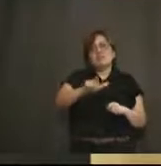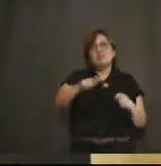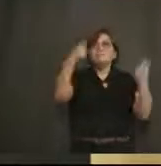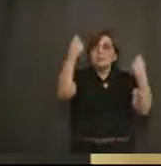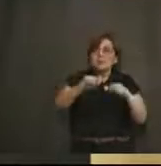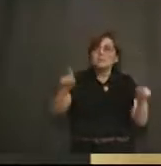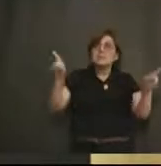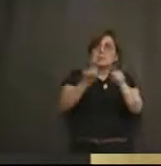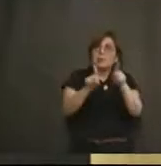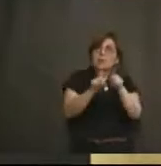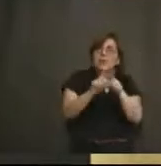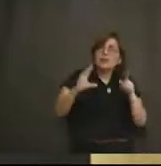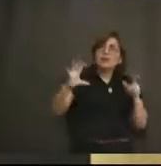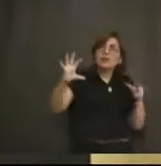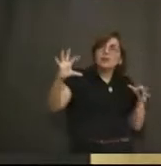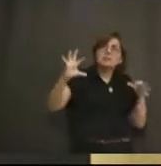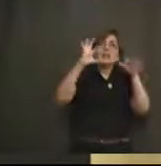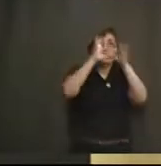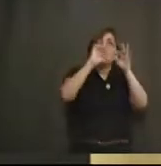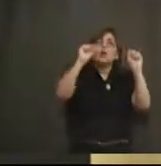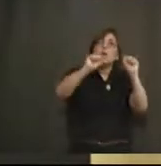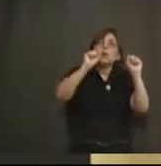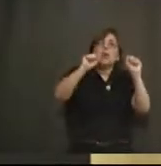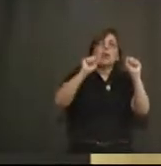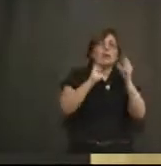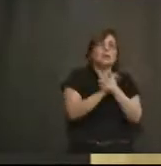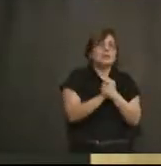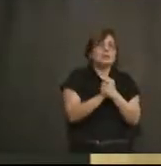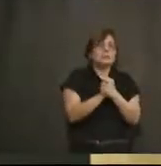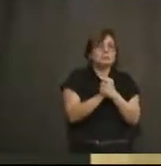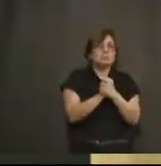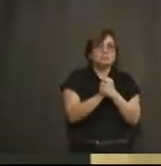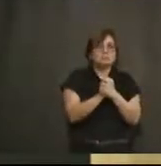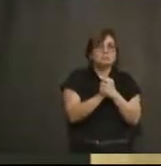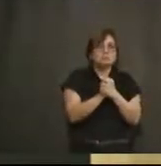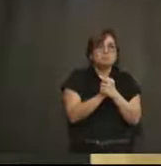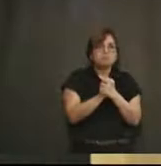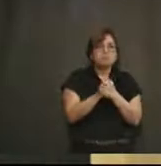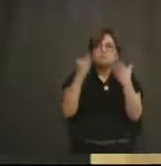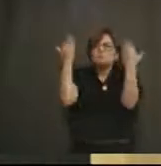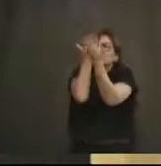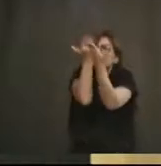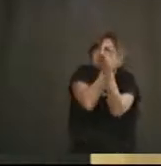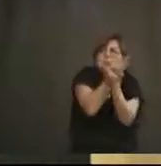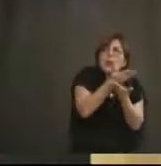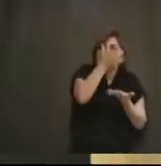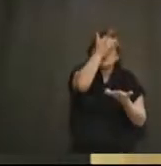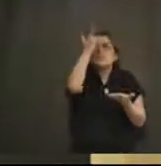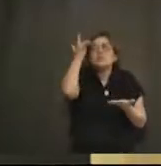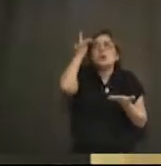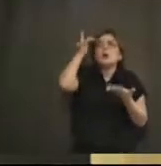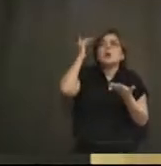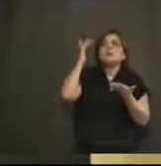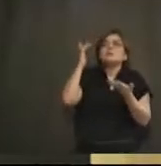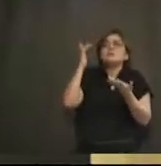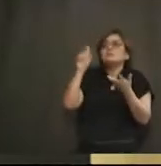indissociada da invisibilidade que existe para a violência, a injustiça,